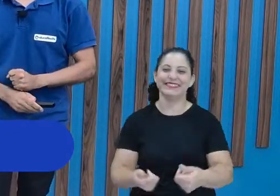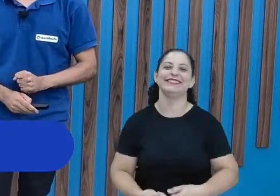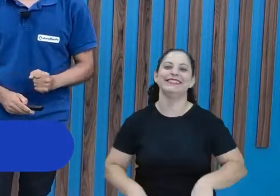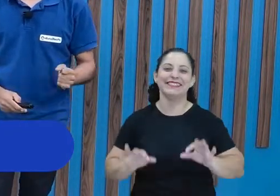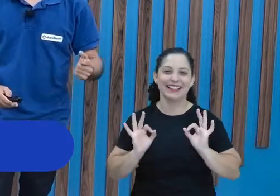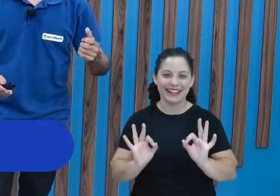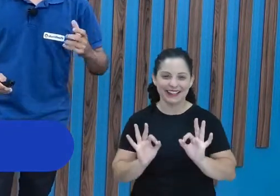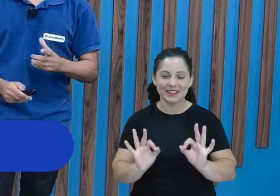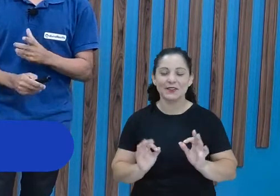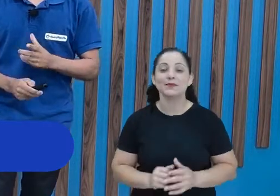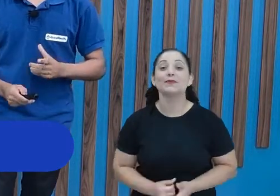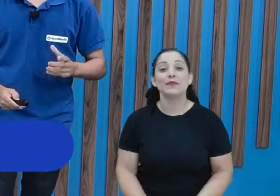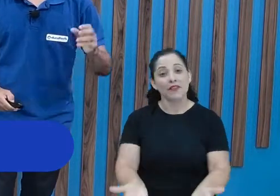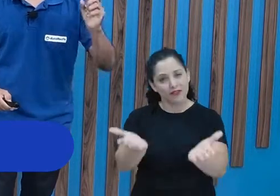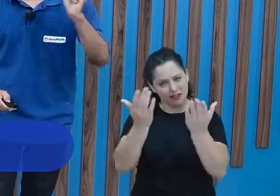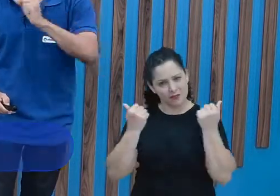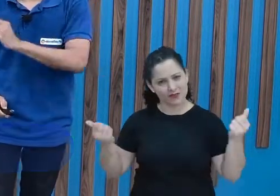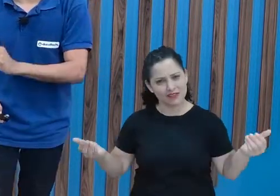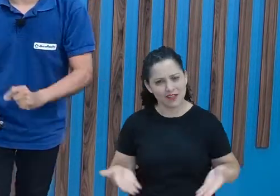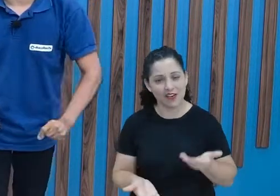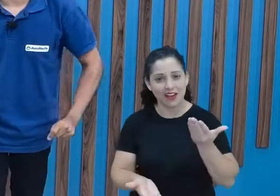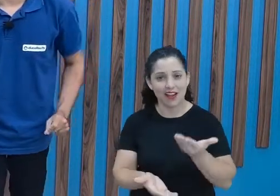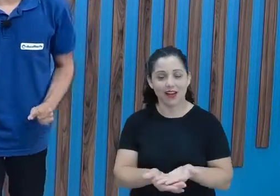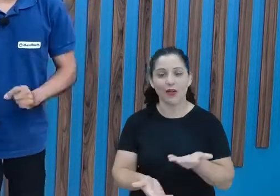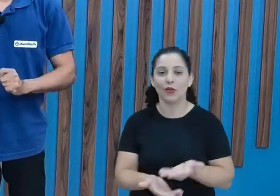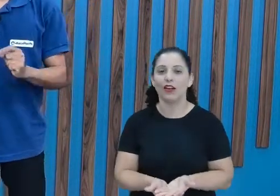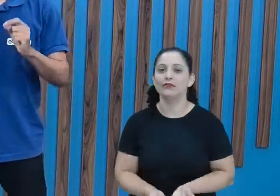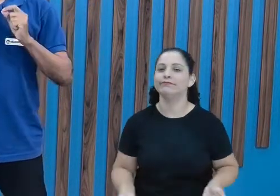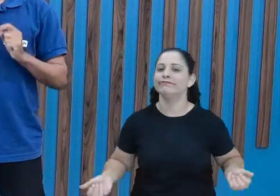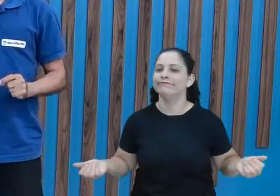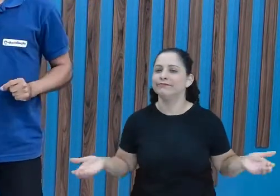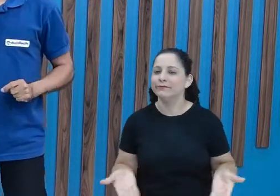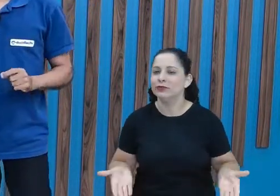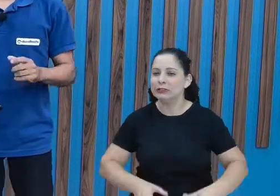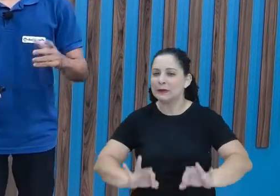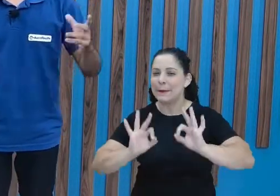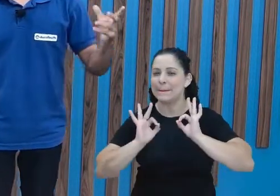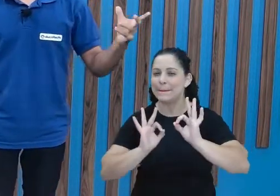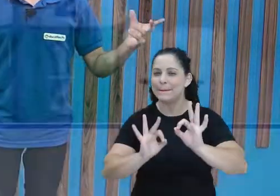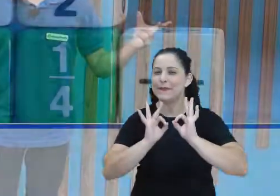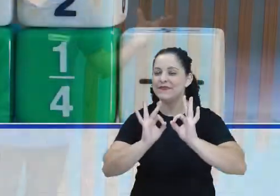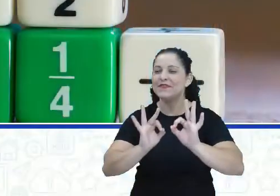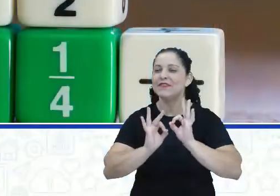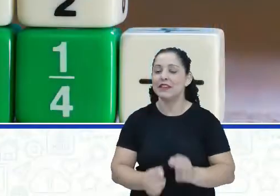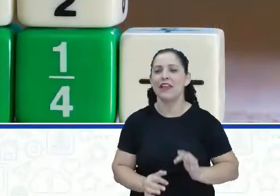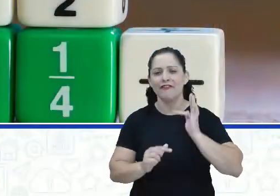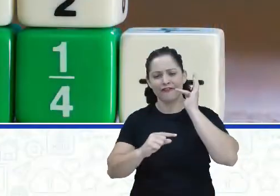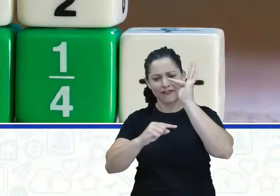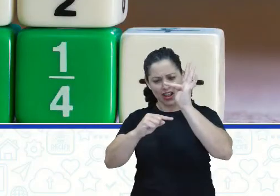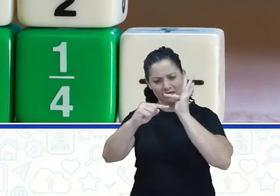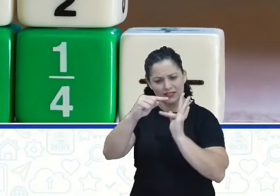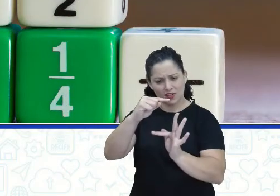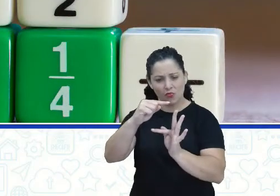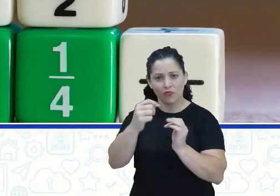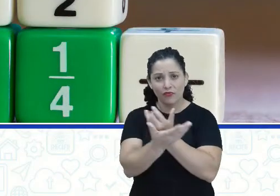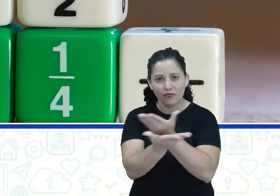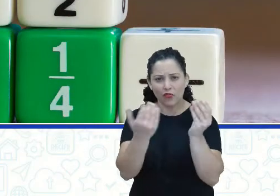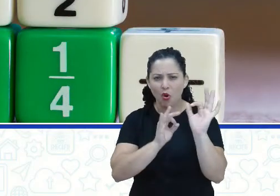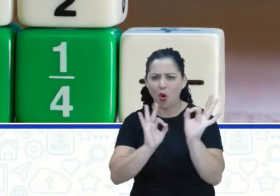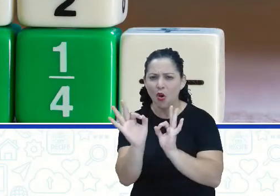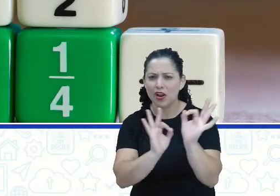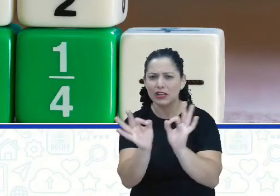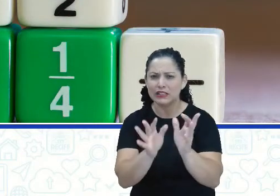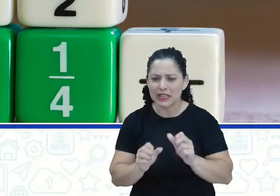exatamente. E vamos embora para essa aula aí que vai ser top, frações aí. E eu quero que vocês organizem